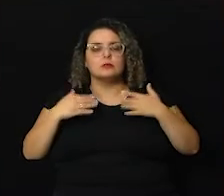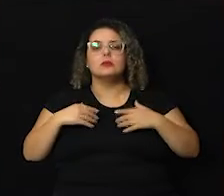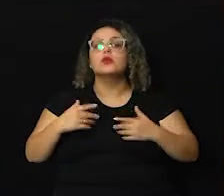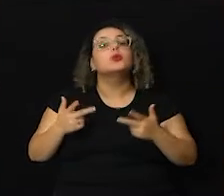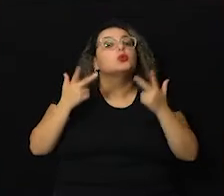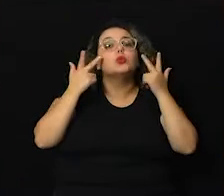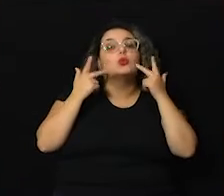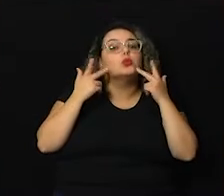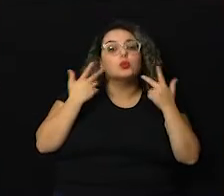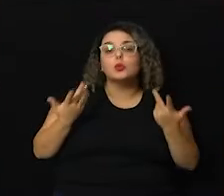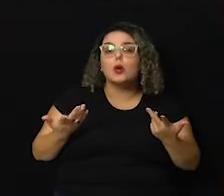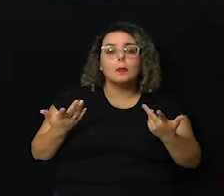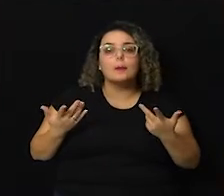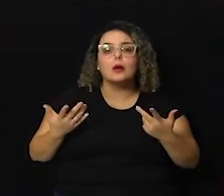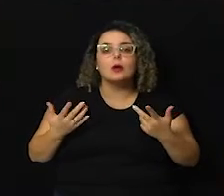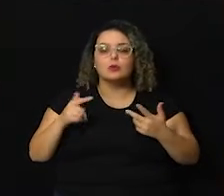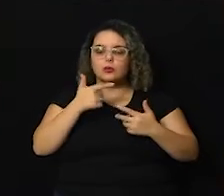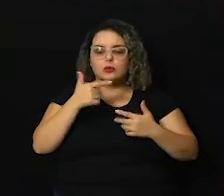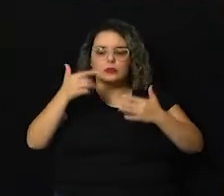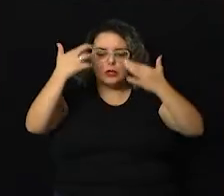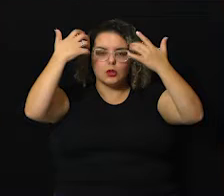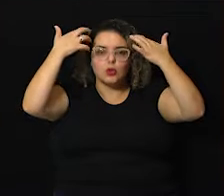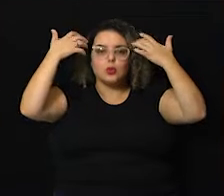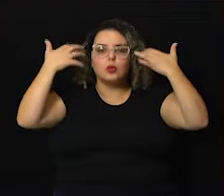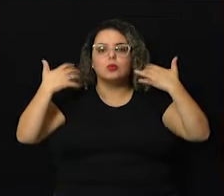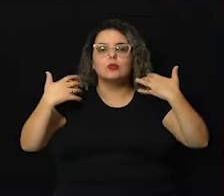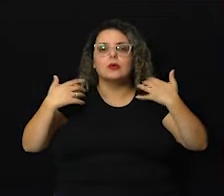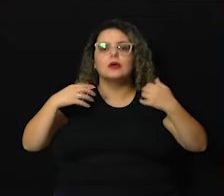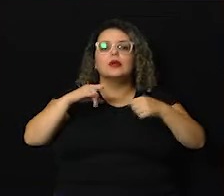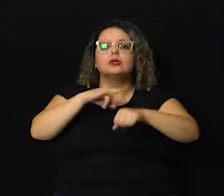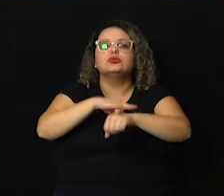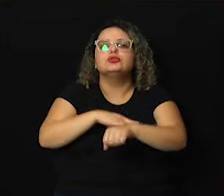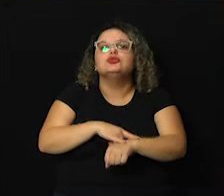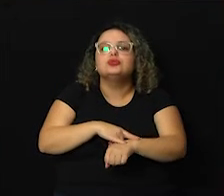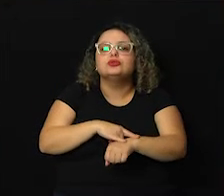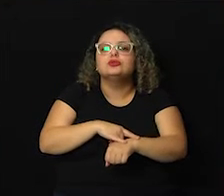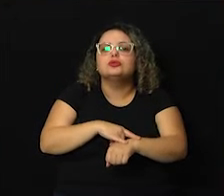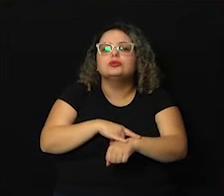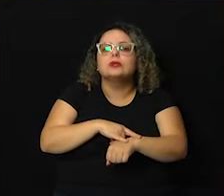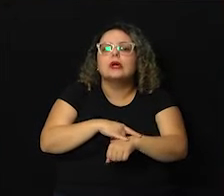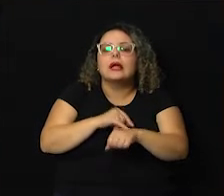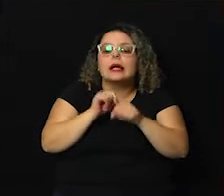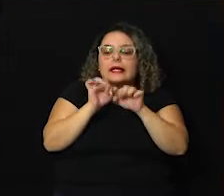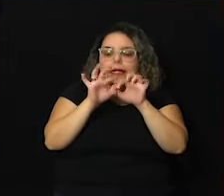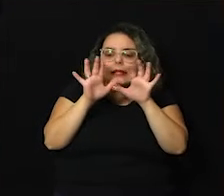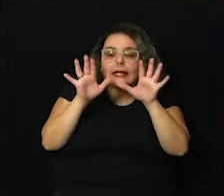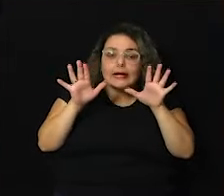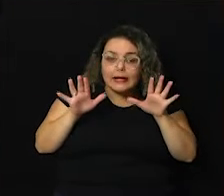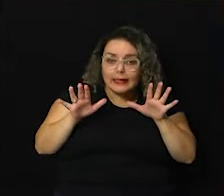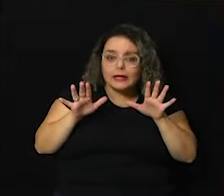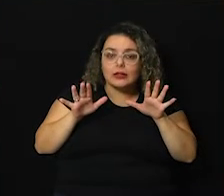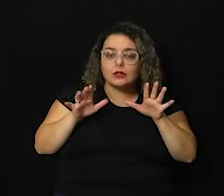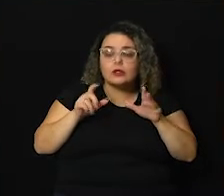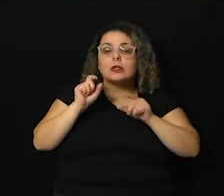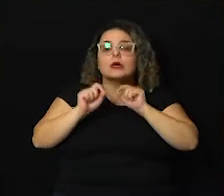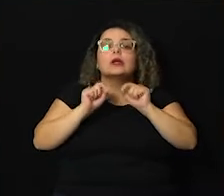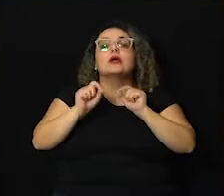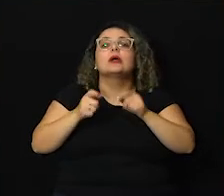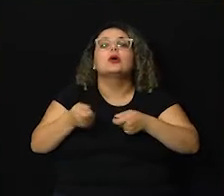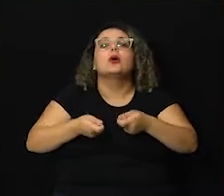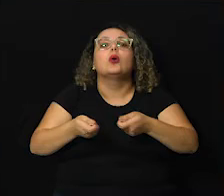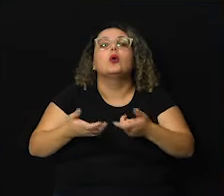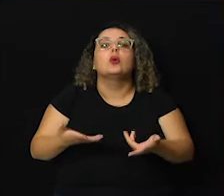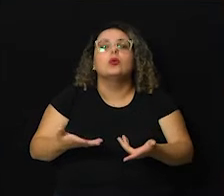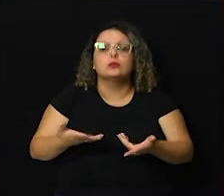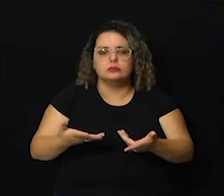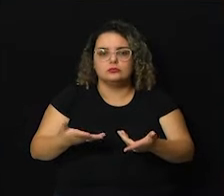temperatura agradável, etc., não tem muita perspiração, você faz o xixi clarinho, cor de água, não é? Quem controla isso para